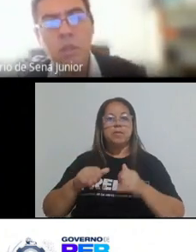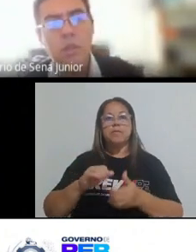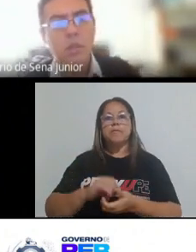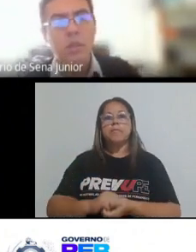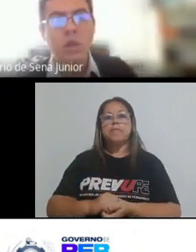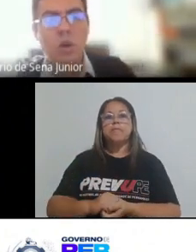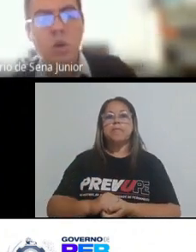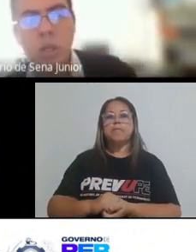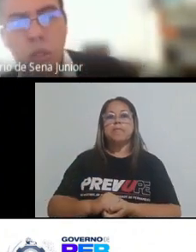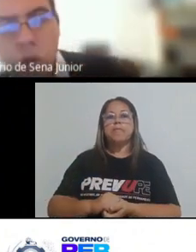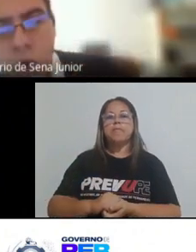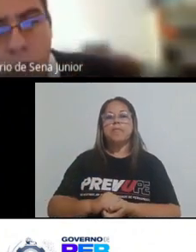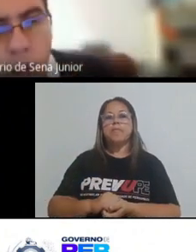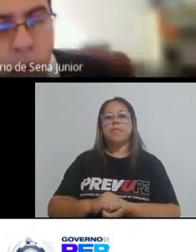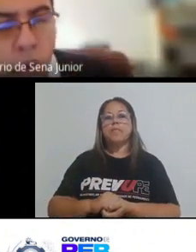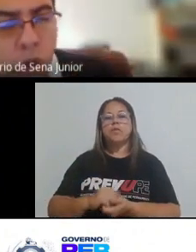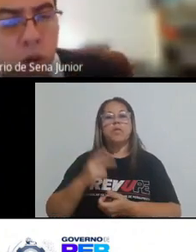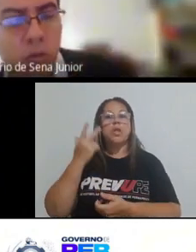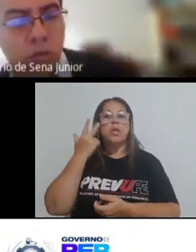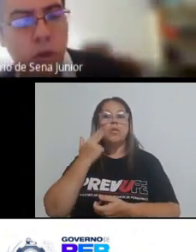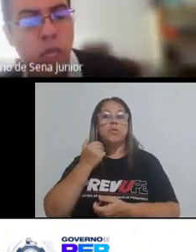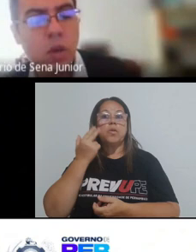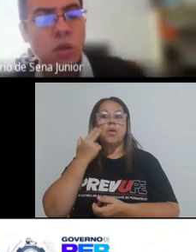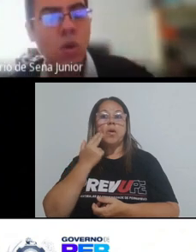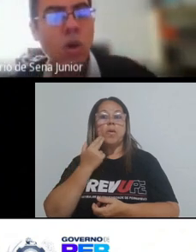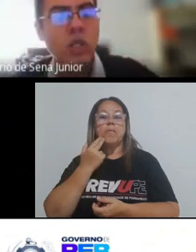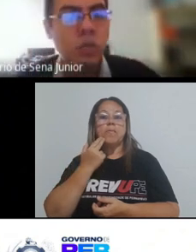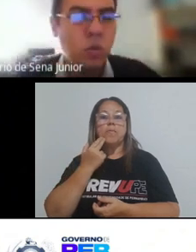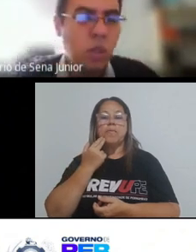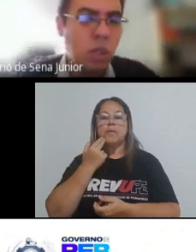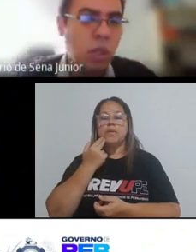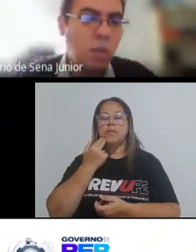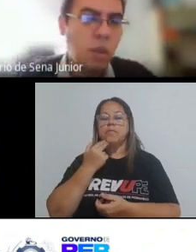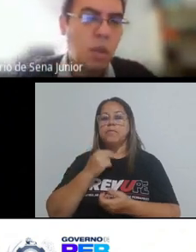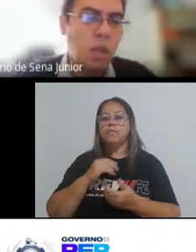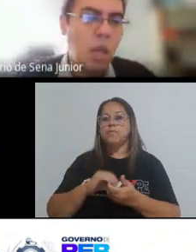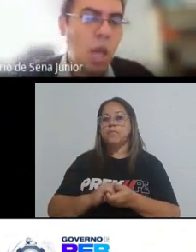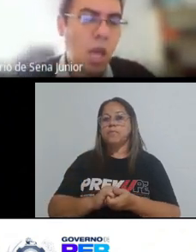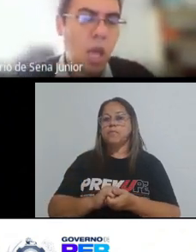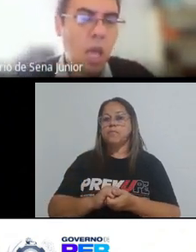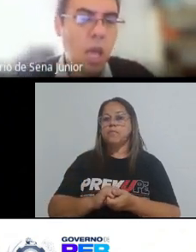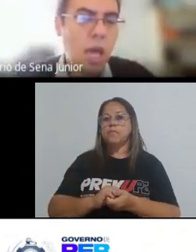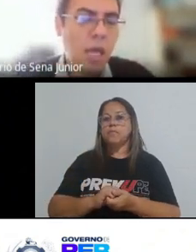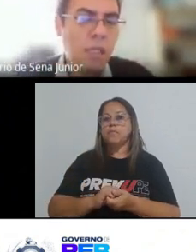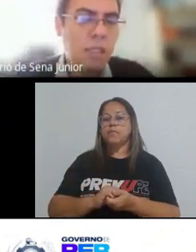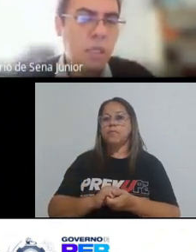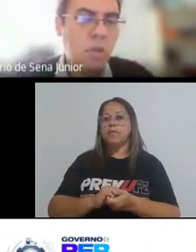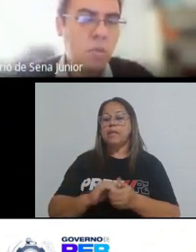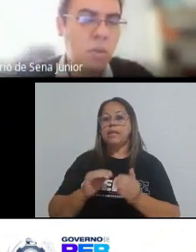mil, onde a normal vai corresponder à reação da